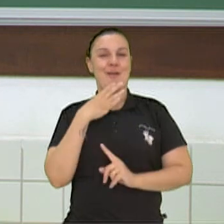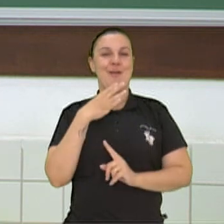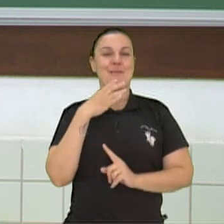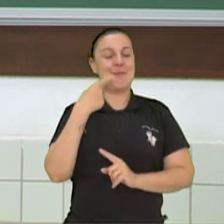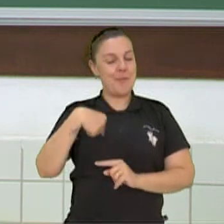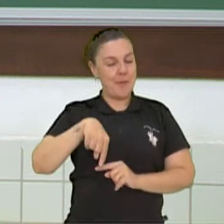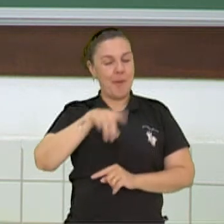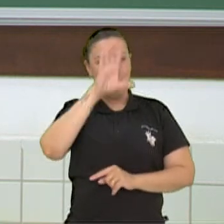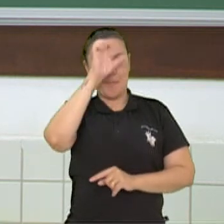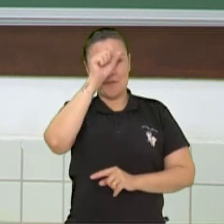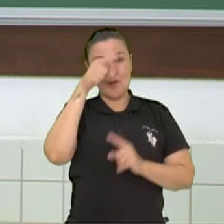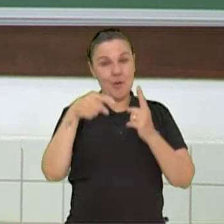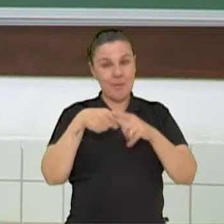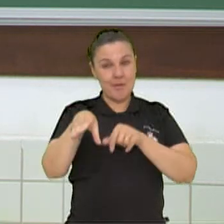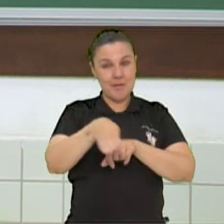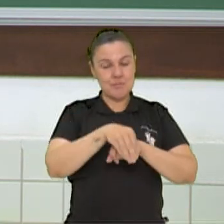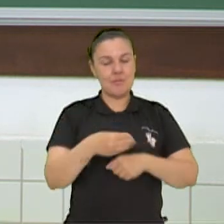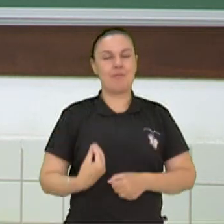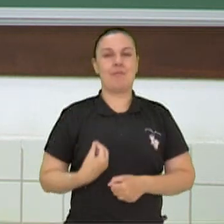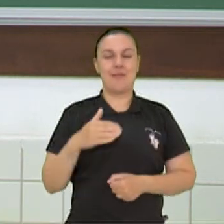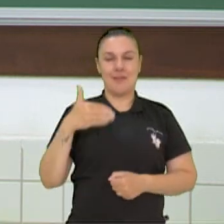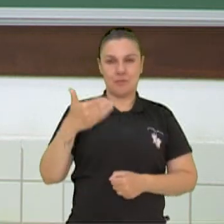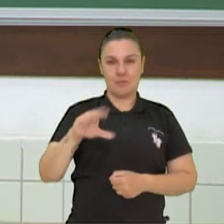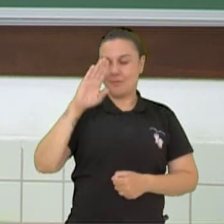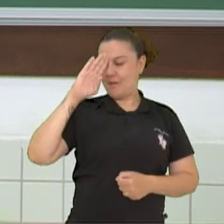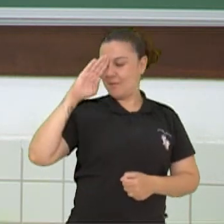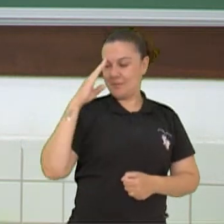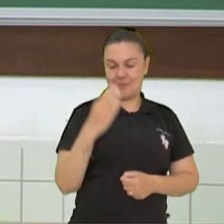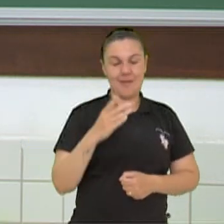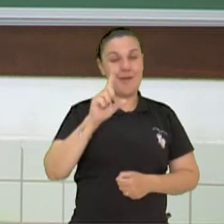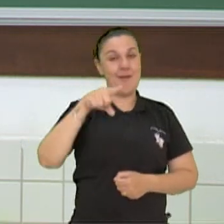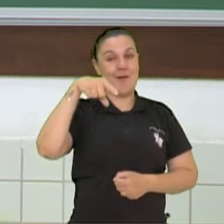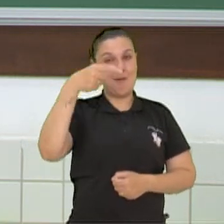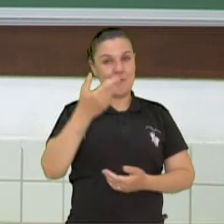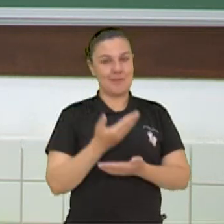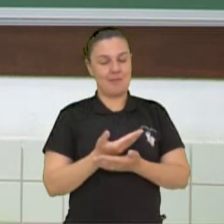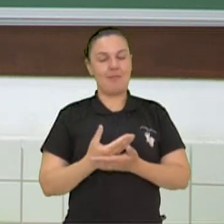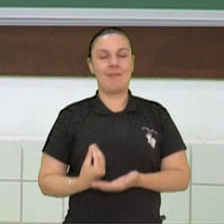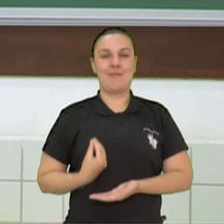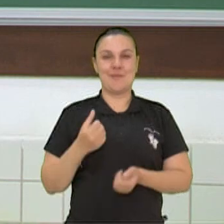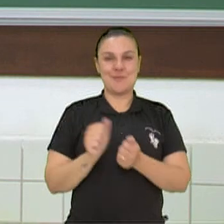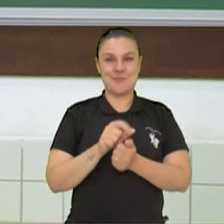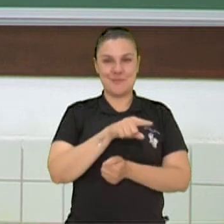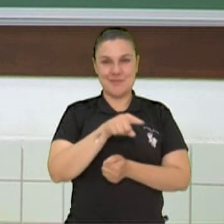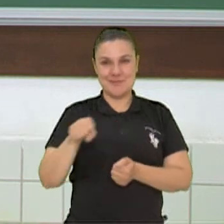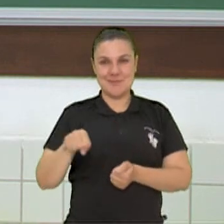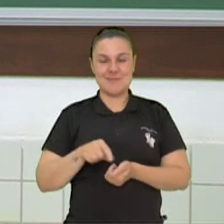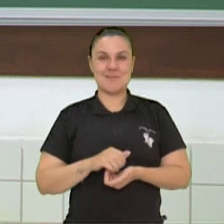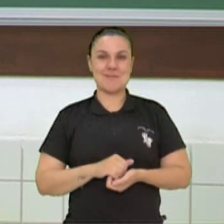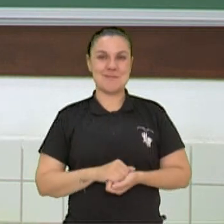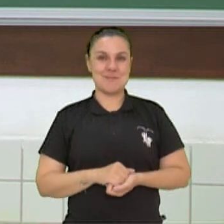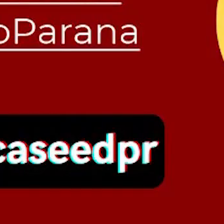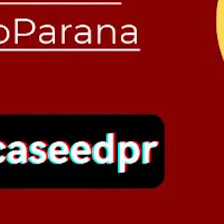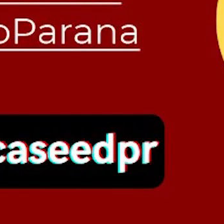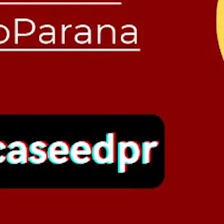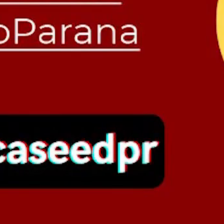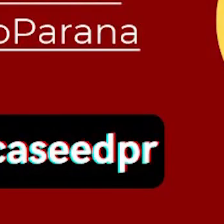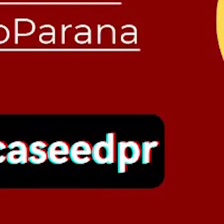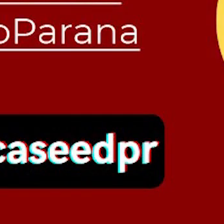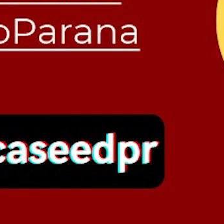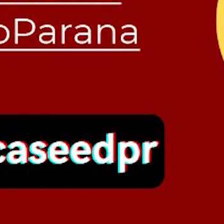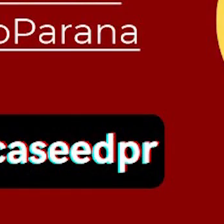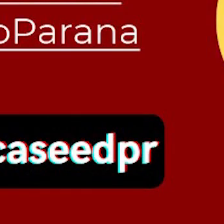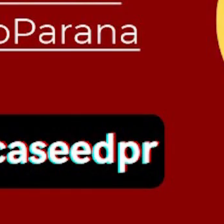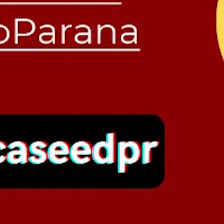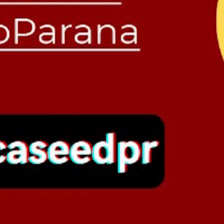as aulas, daqui a pouquinho você tem um processo aí de um concurso do Enem, não deixe de fazer isso. Veja novamente as aulas, você tem